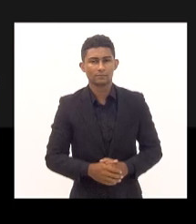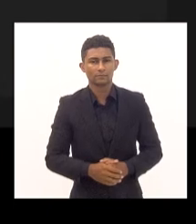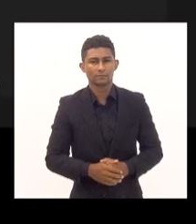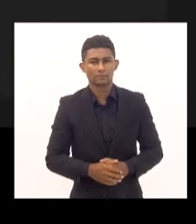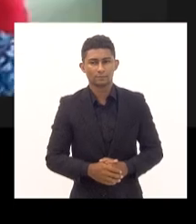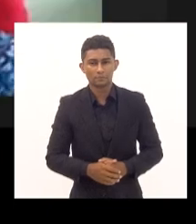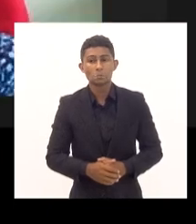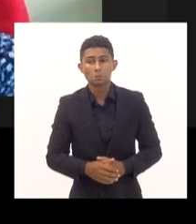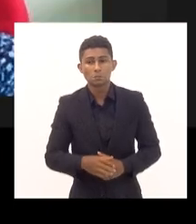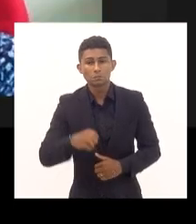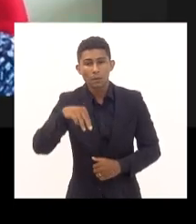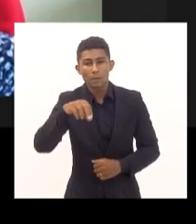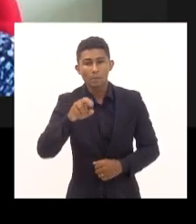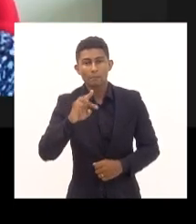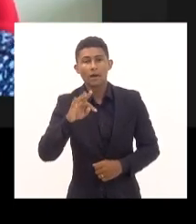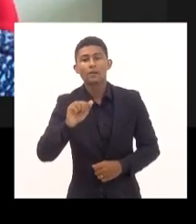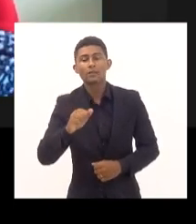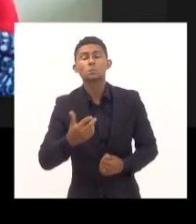Deputada Marta.